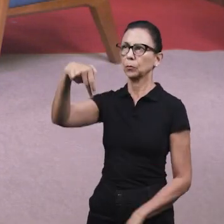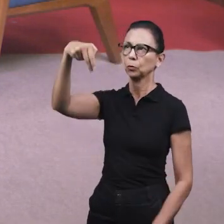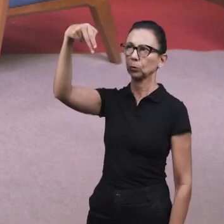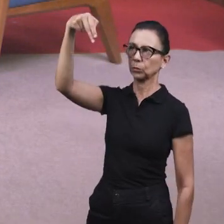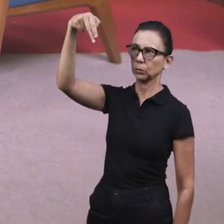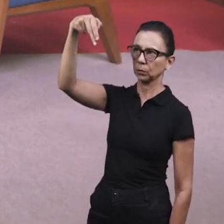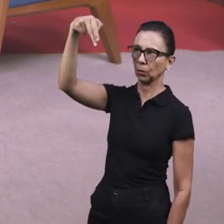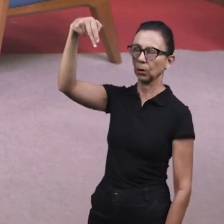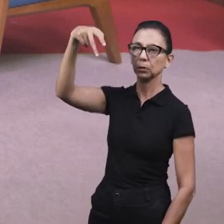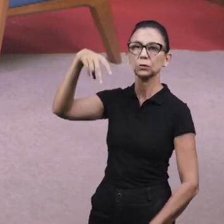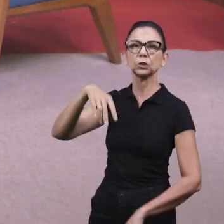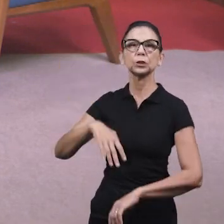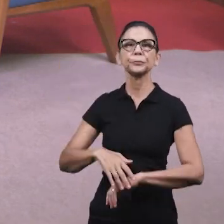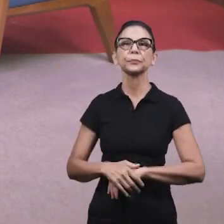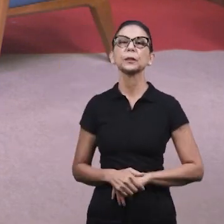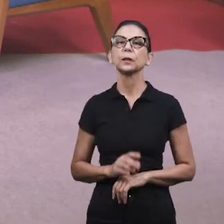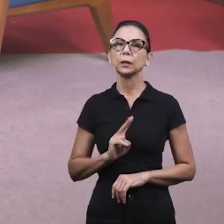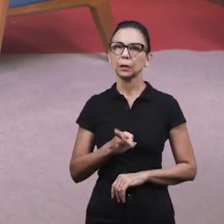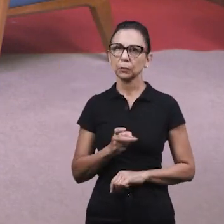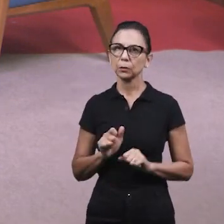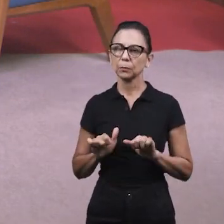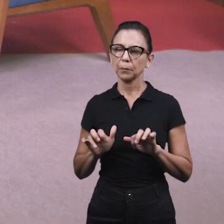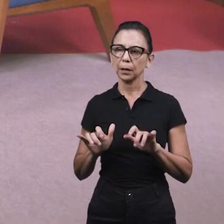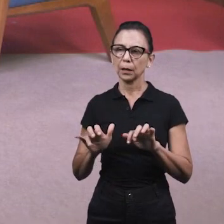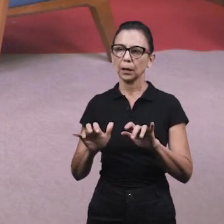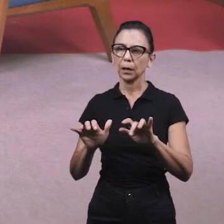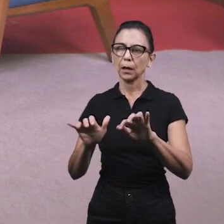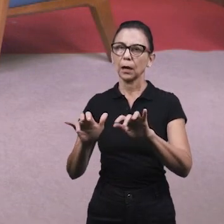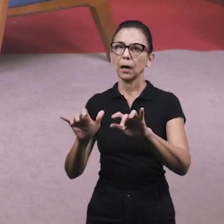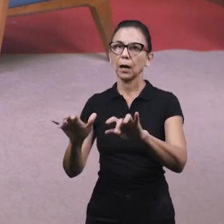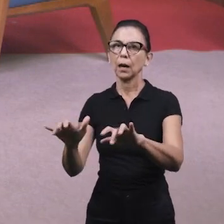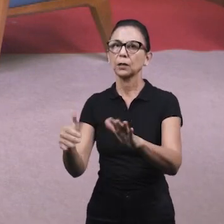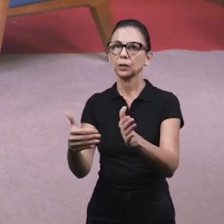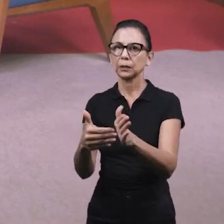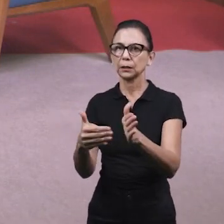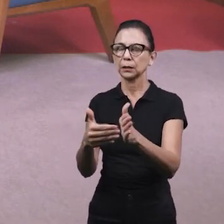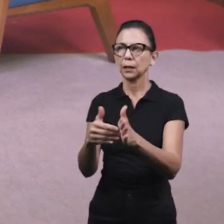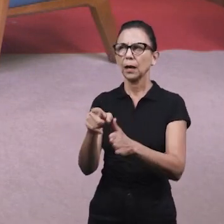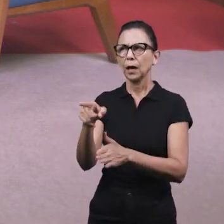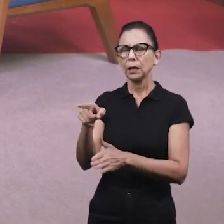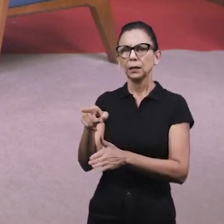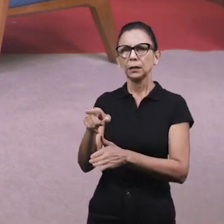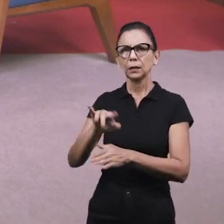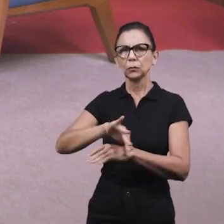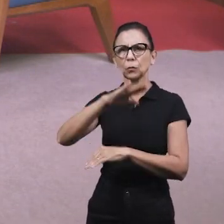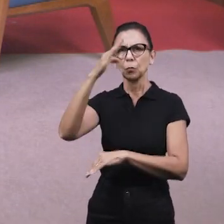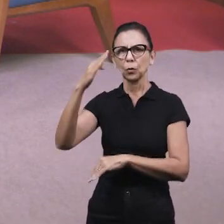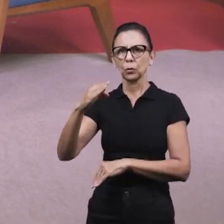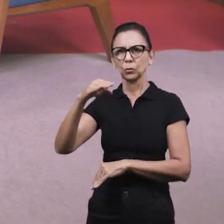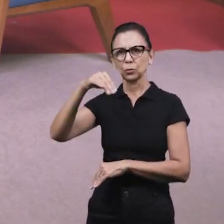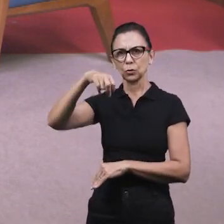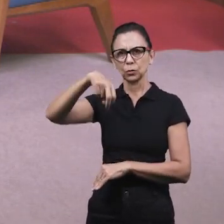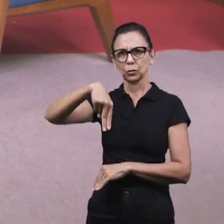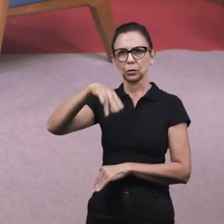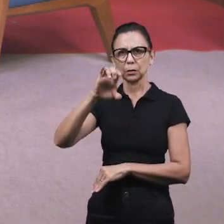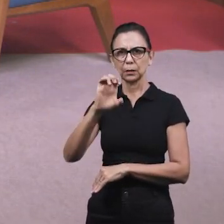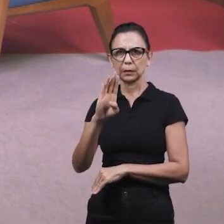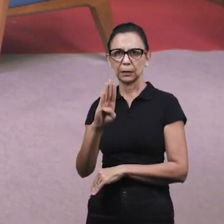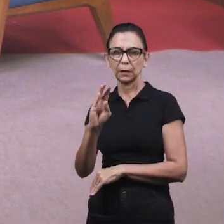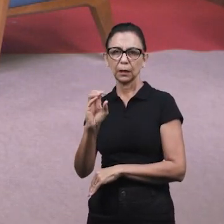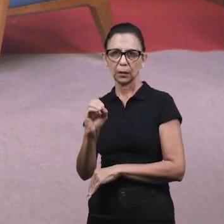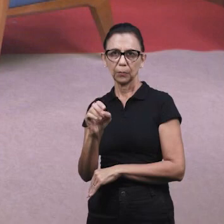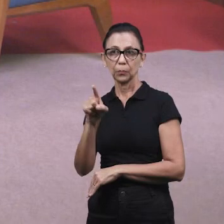chegar ali no Monte Nebo. Até se depararem na fronteira, né? Isso. Aqui no Monte Nebo aconteceu aquele